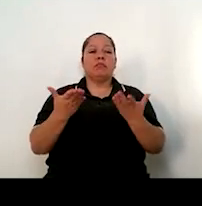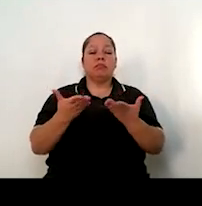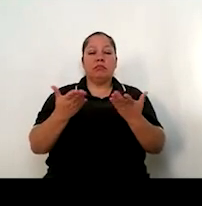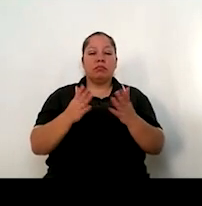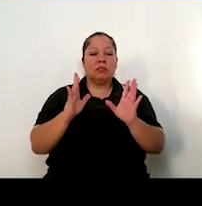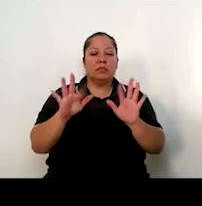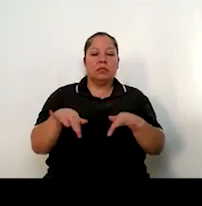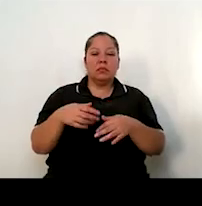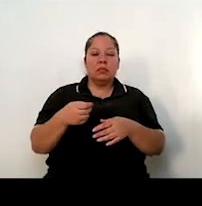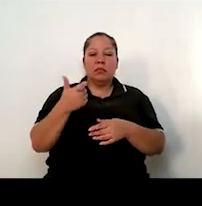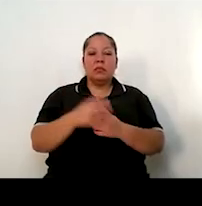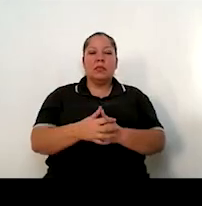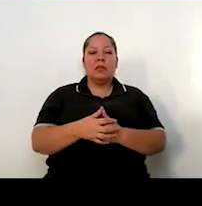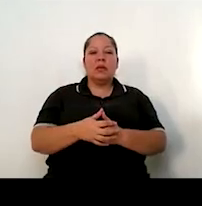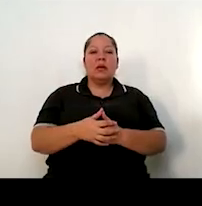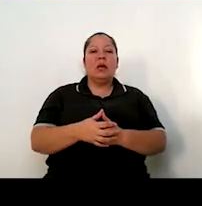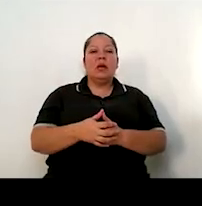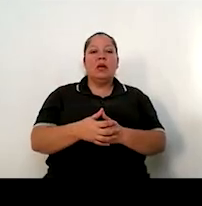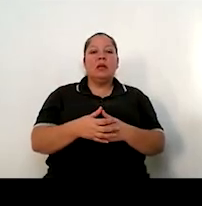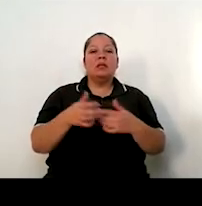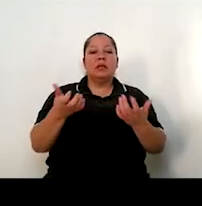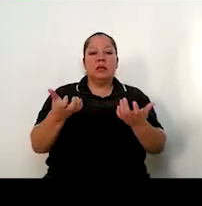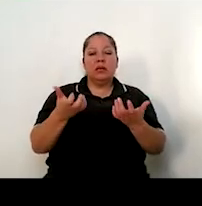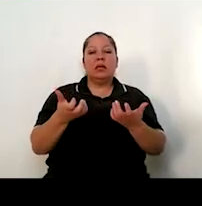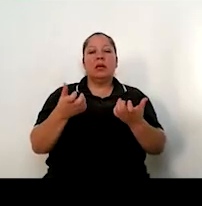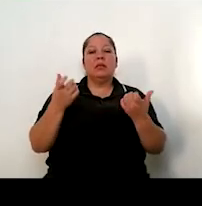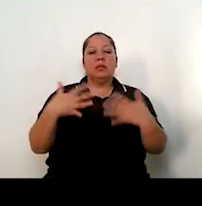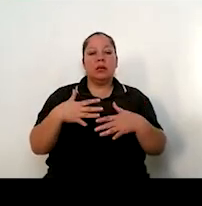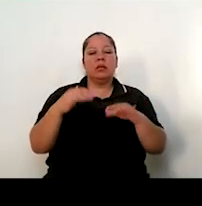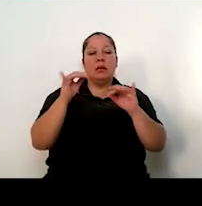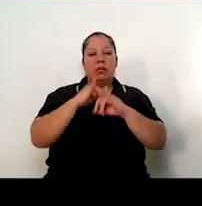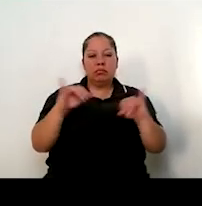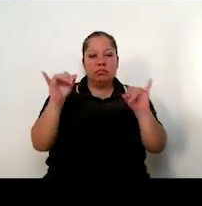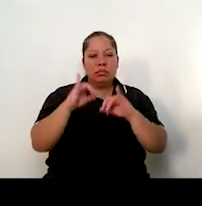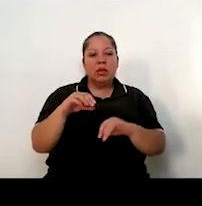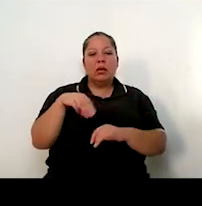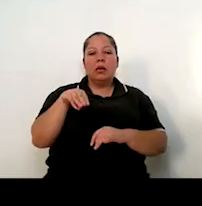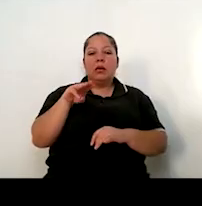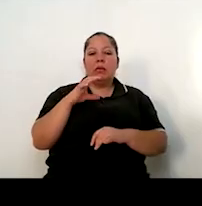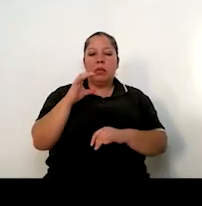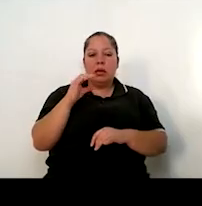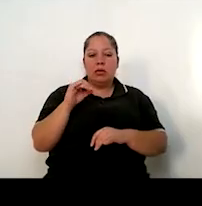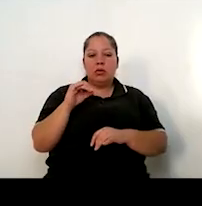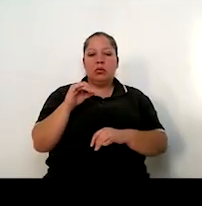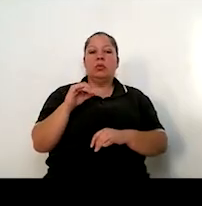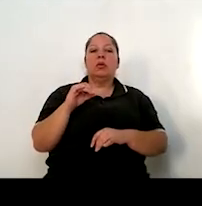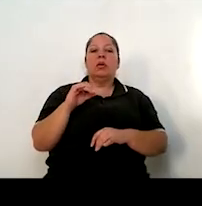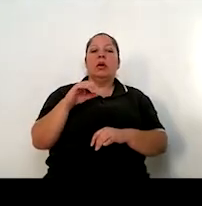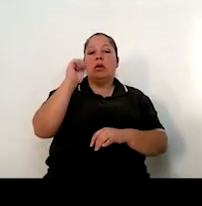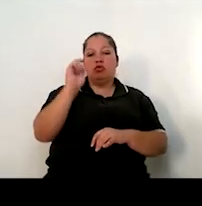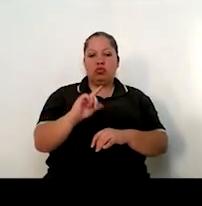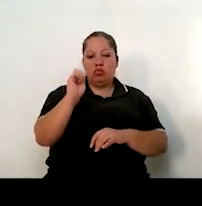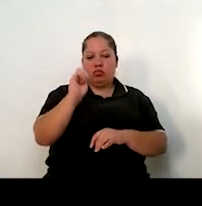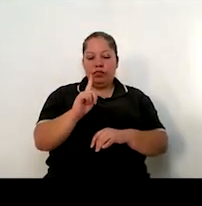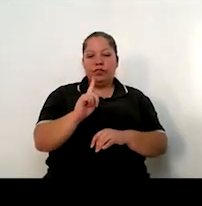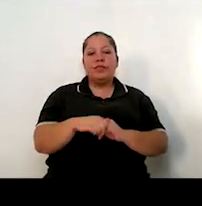um pouco mais da nossa campanha, né, do Março Azul. Então, essa campanha do Março Azul, ela é essa campanha